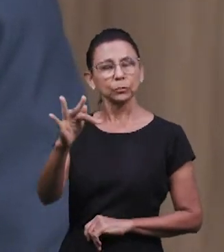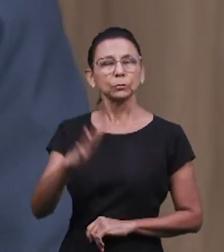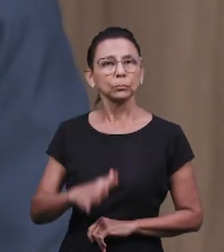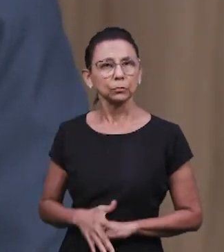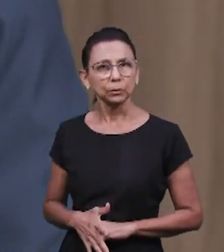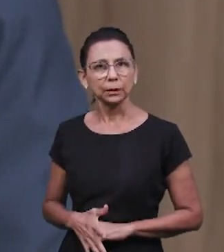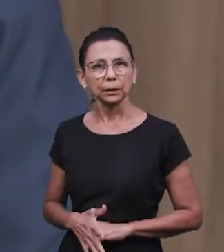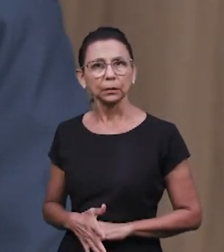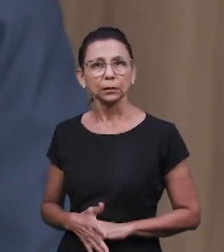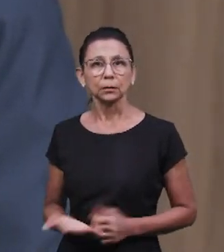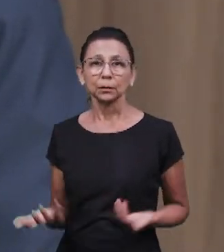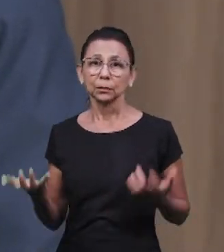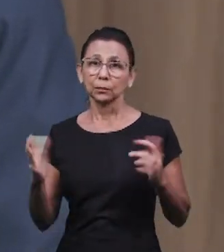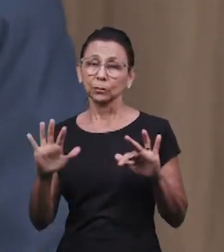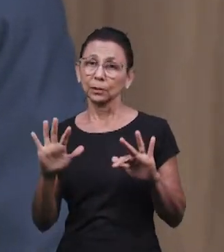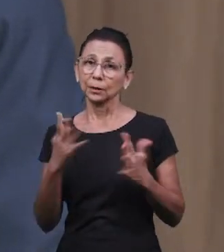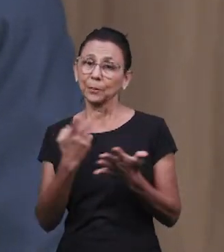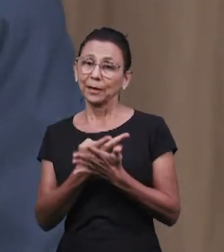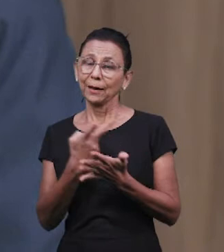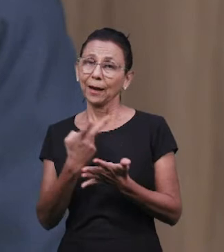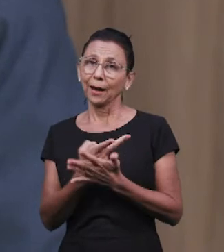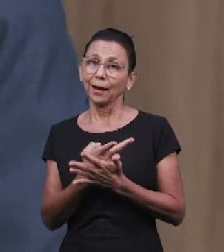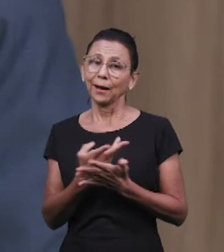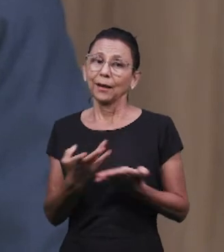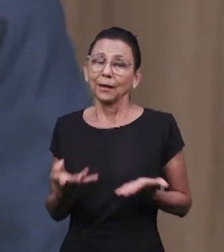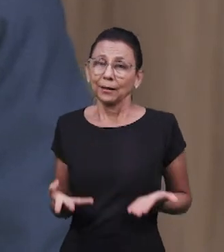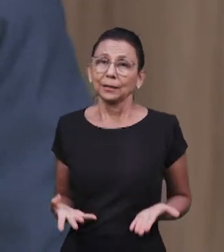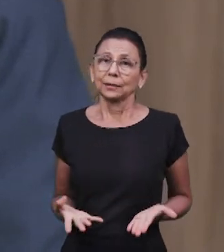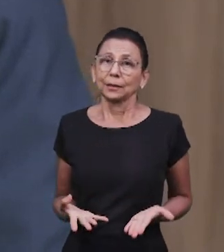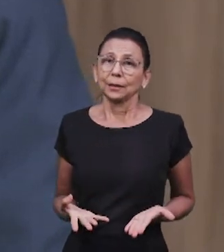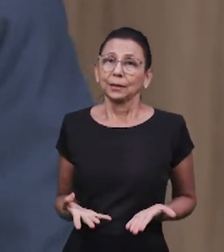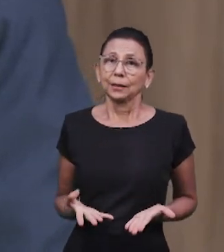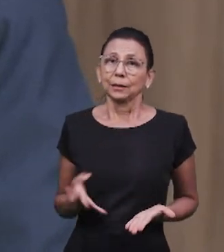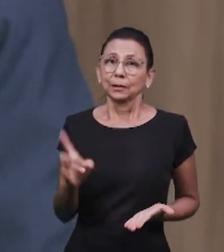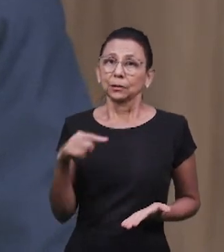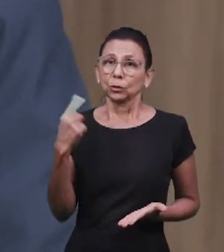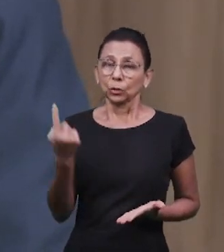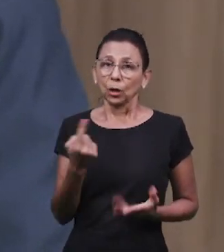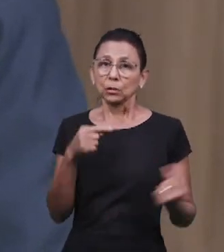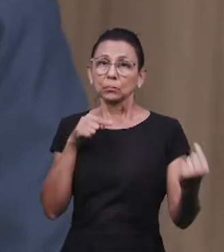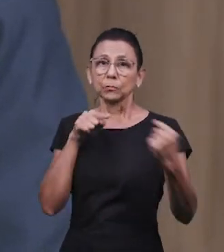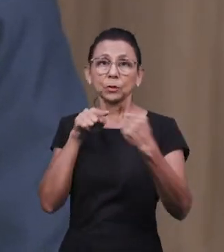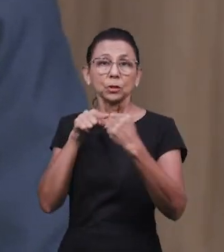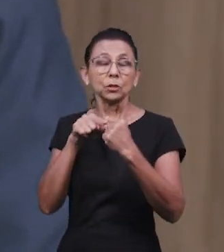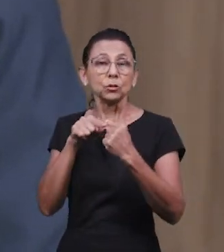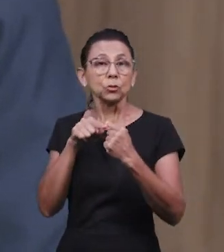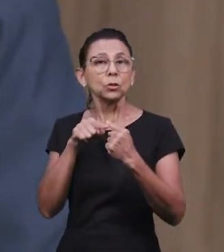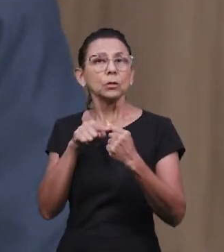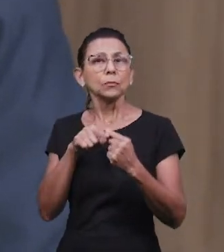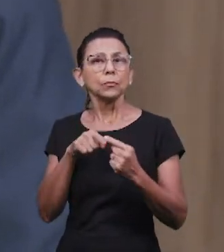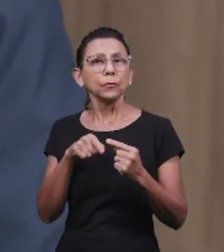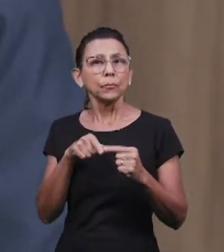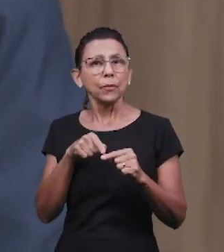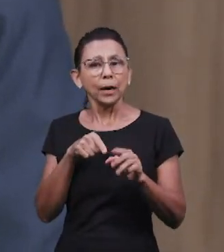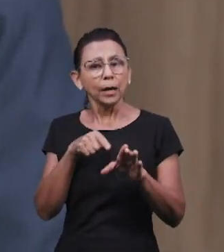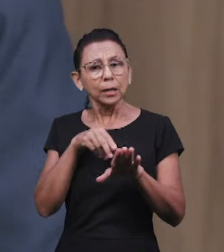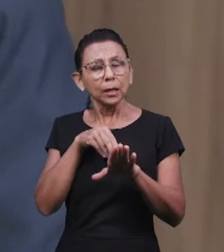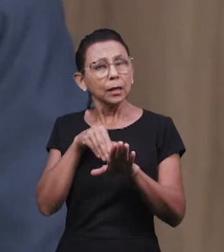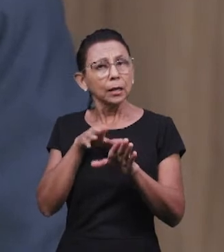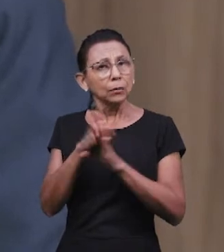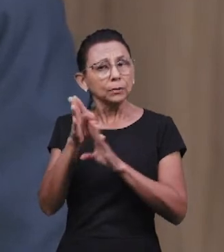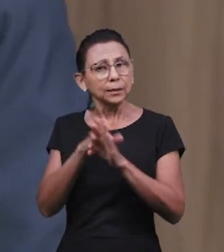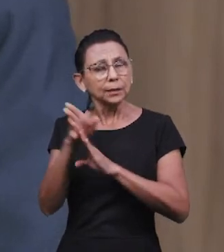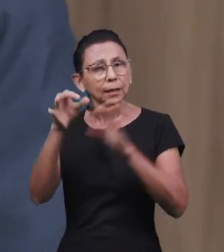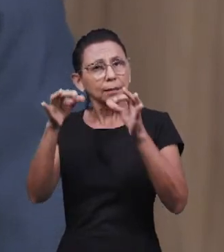direção, para que não possamos errar no nosso propósito, objetivo que esses filhos são herança do Senhor, vocês